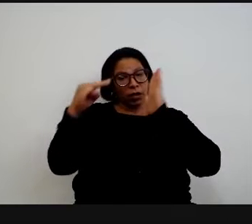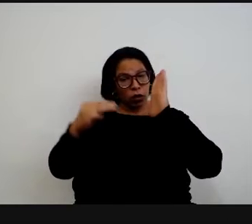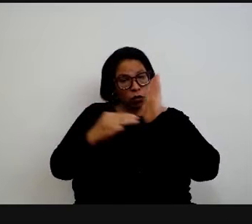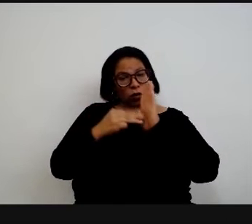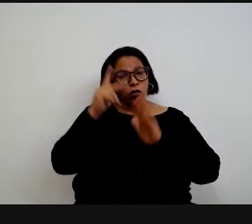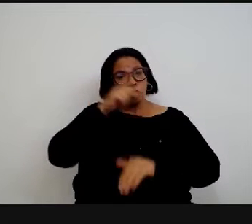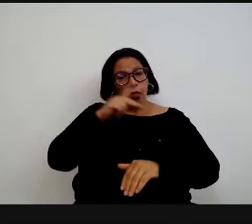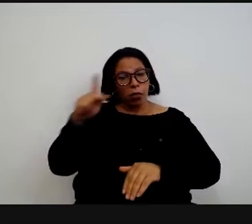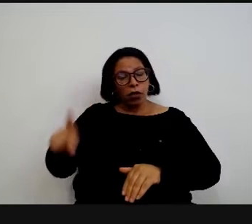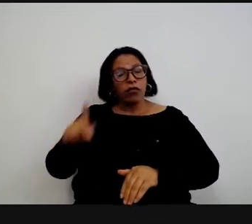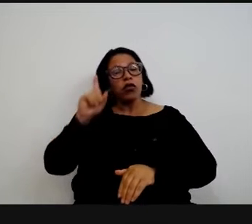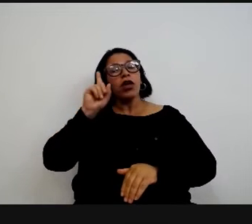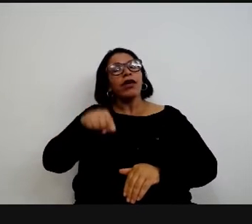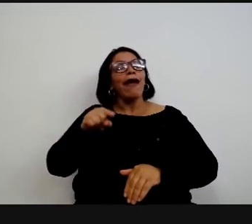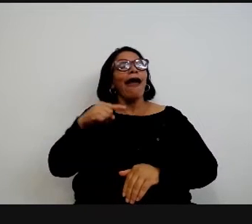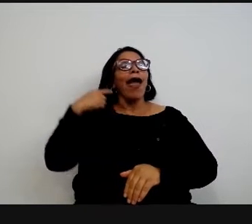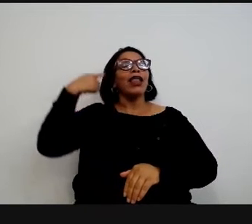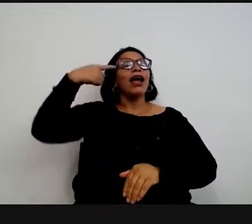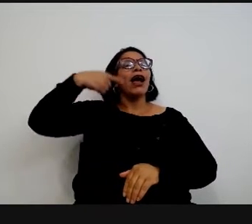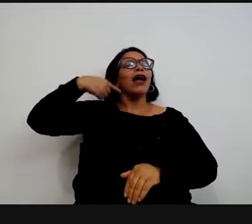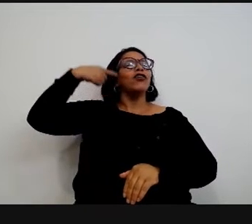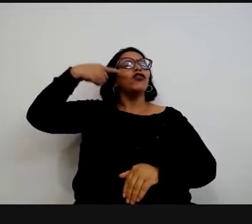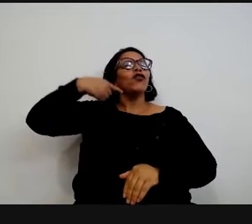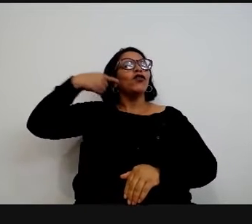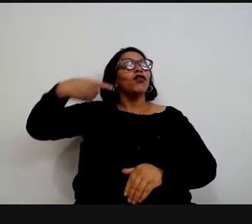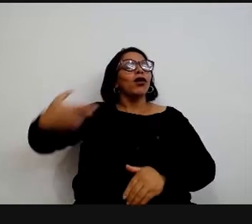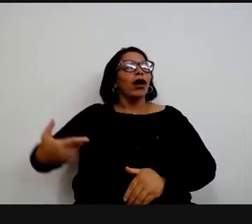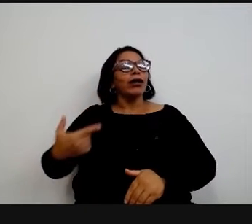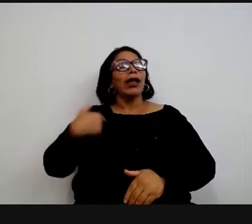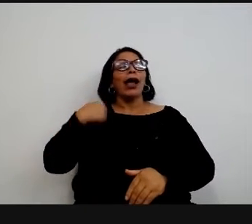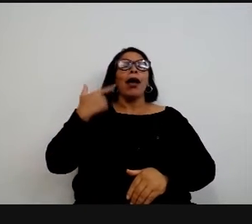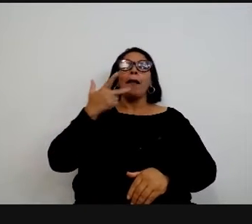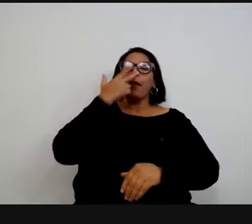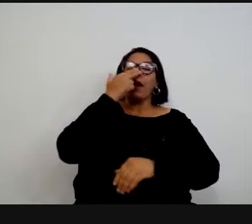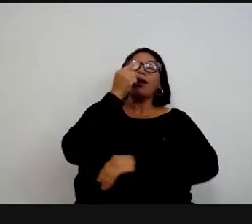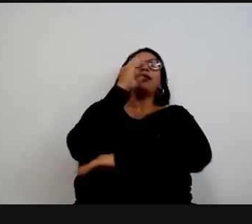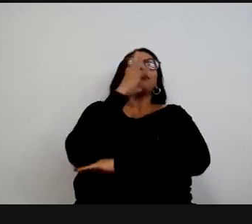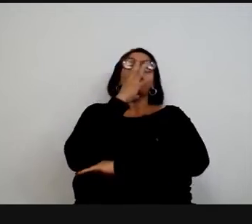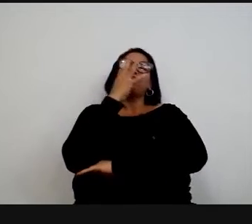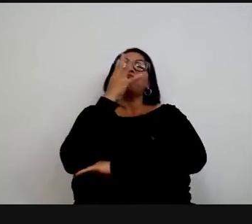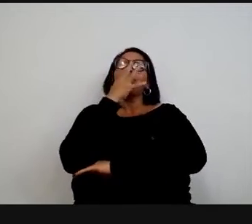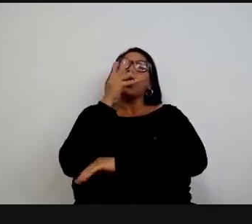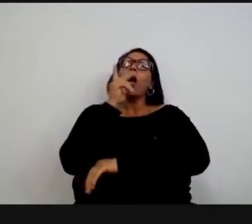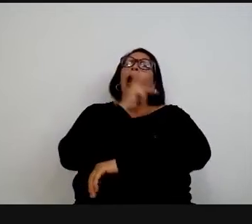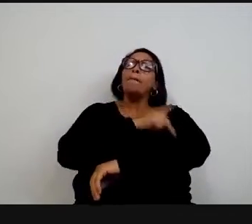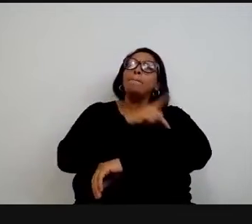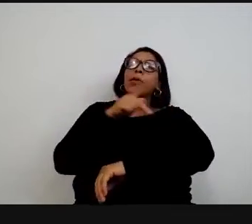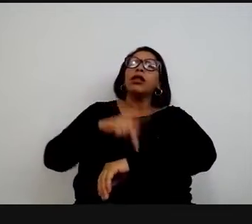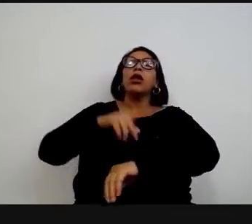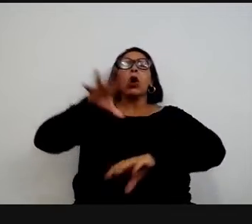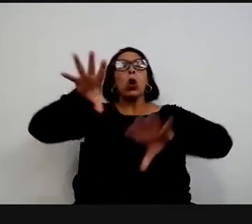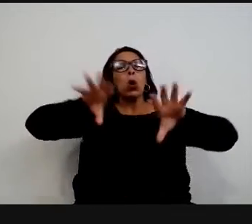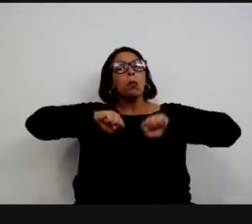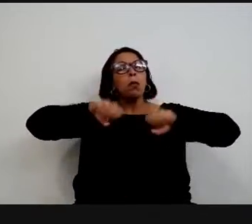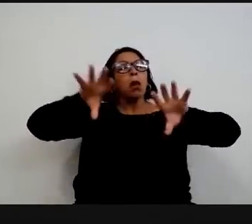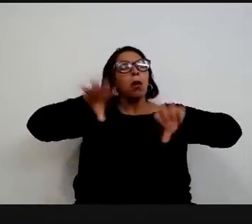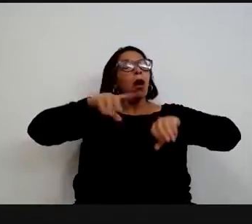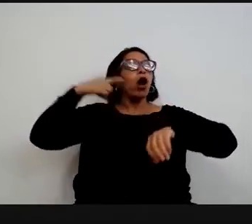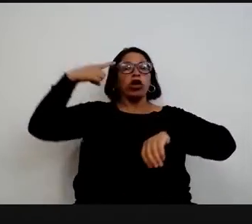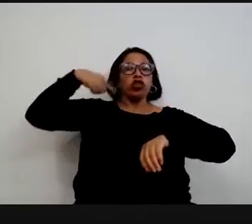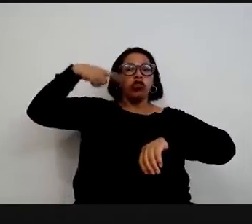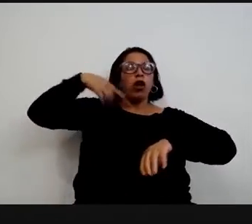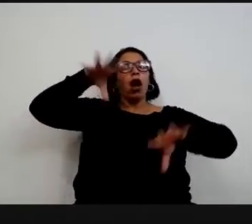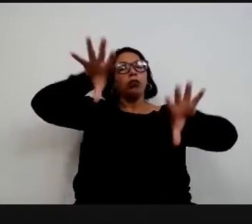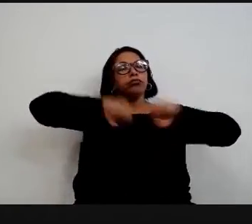que essencialmente são magistrados, né? Então teve aquela inércia, aquela dificuldade, mas depois que foi assim